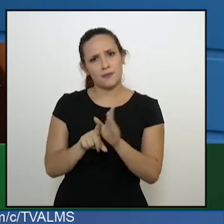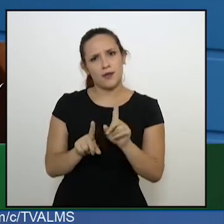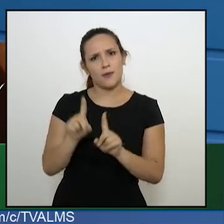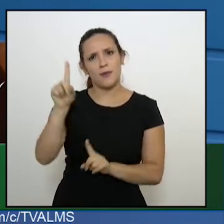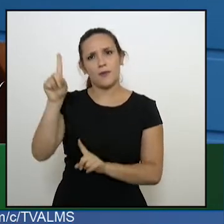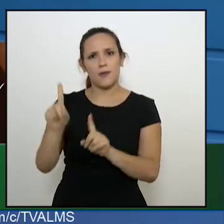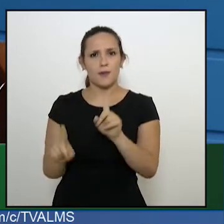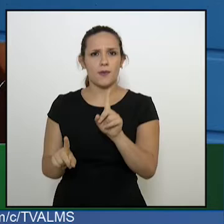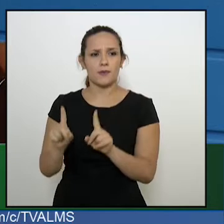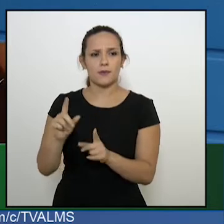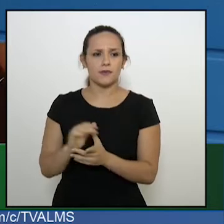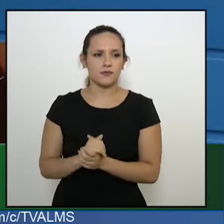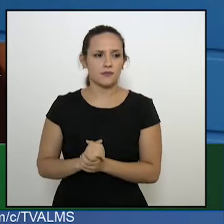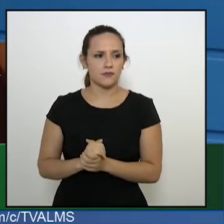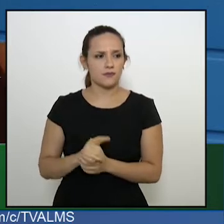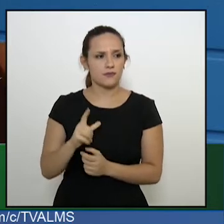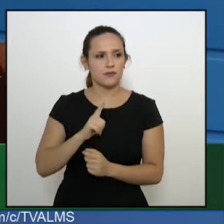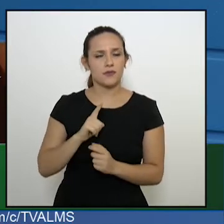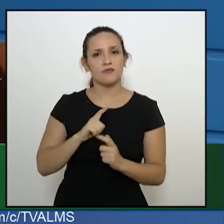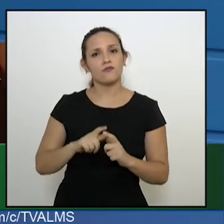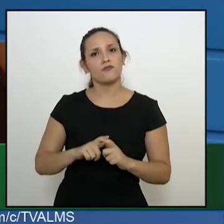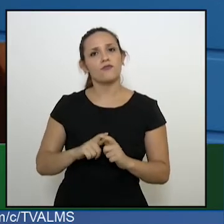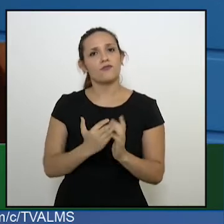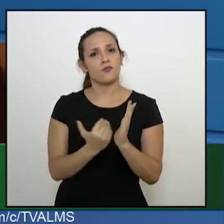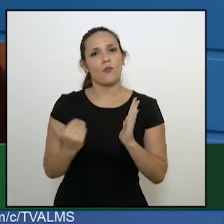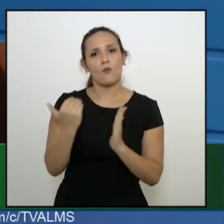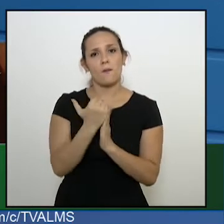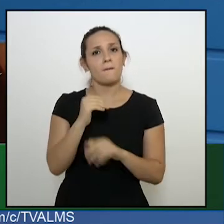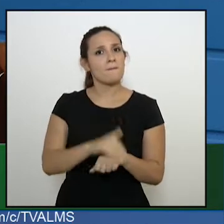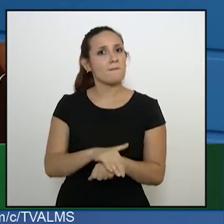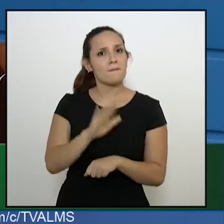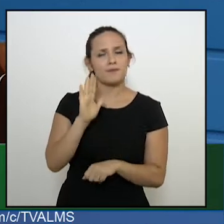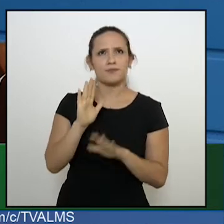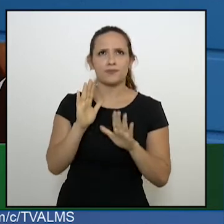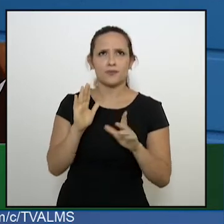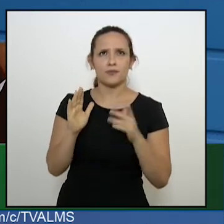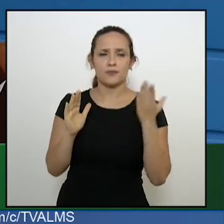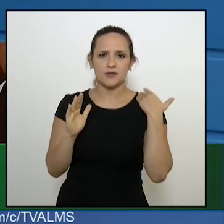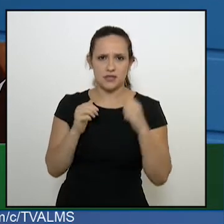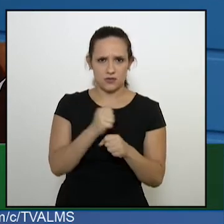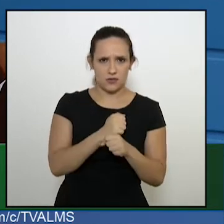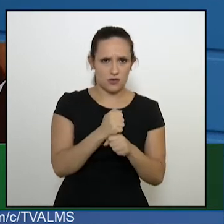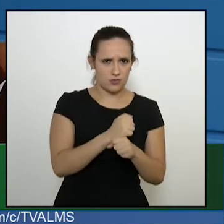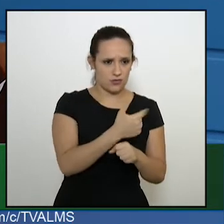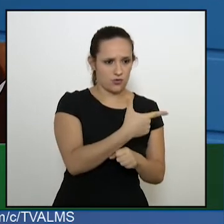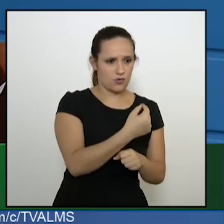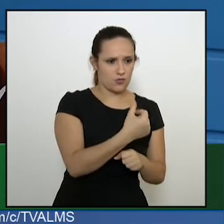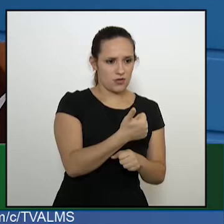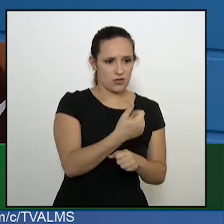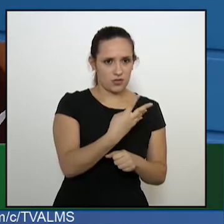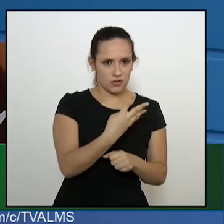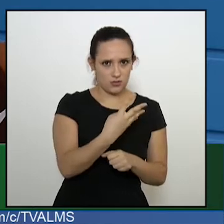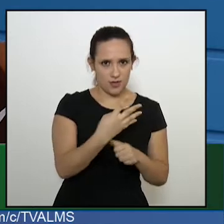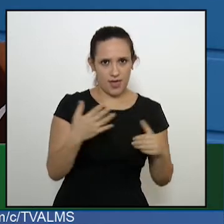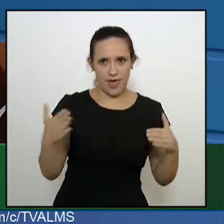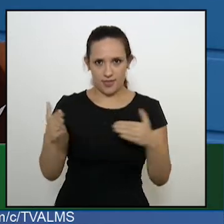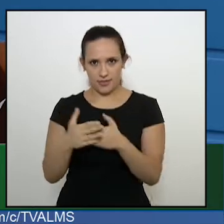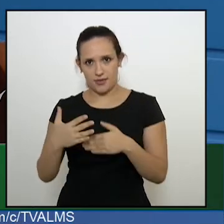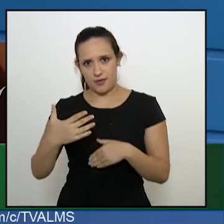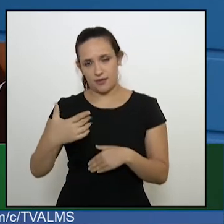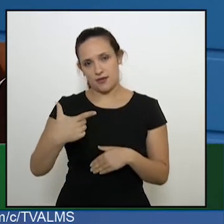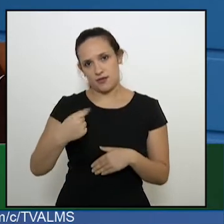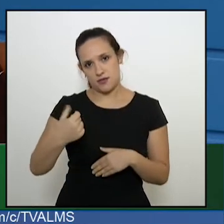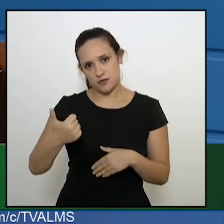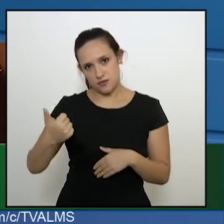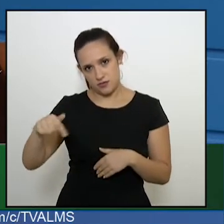que houve um aumento de 2014 até o ano